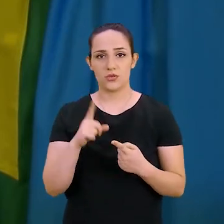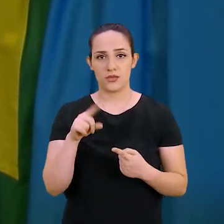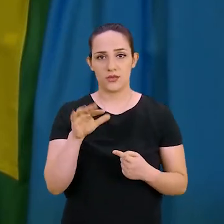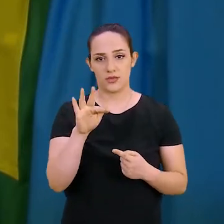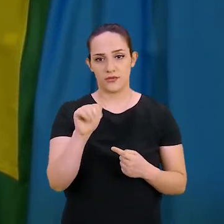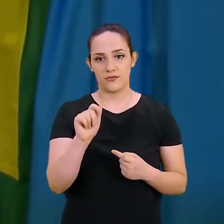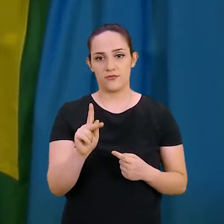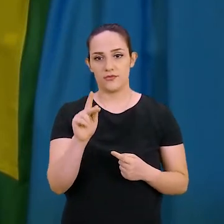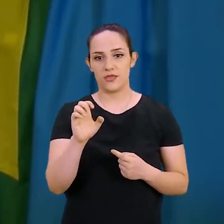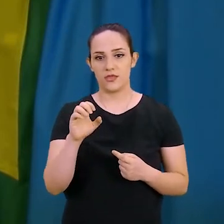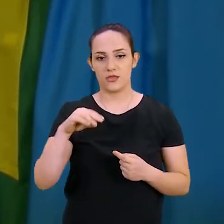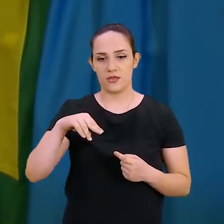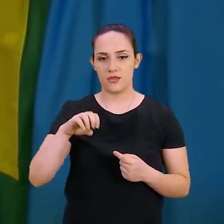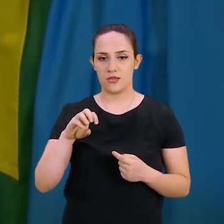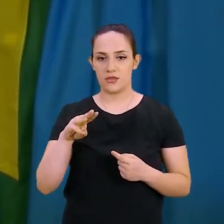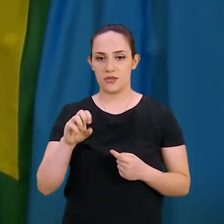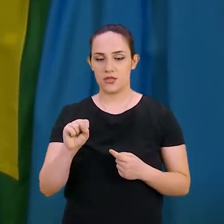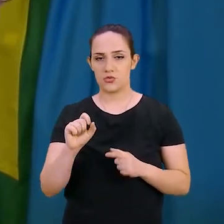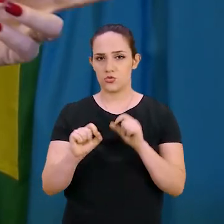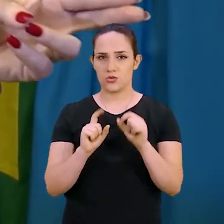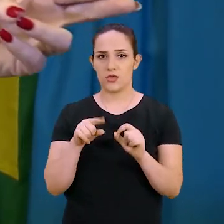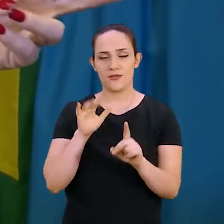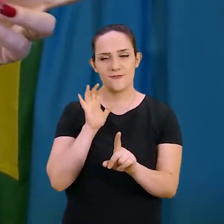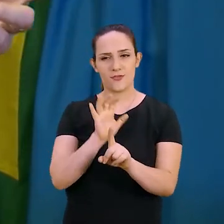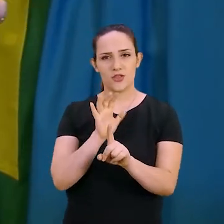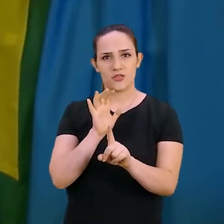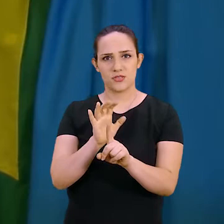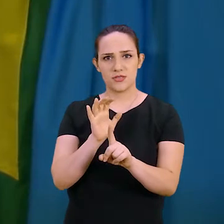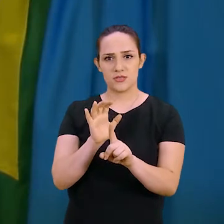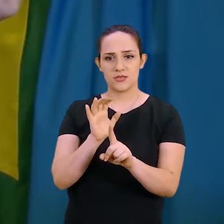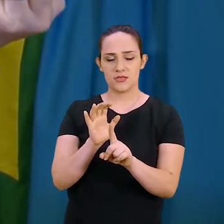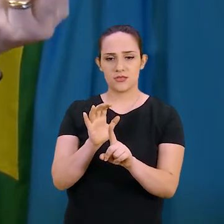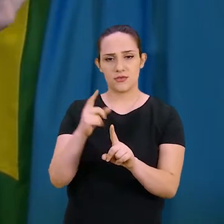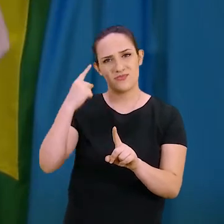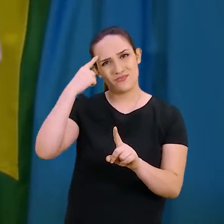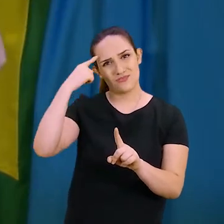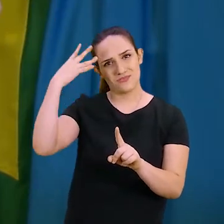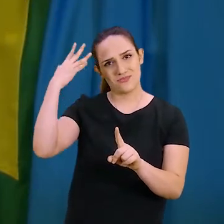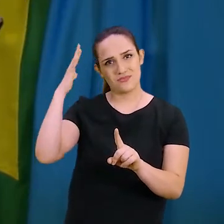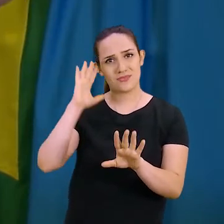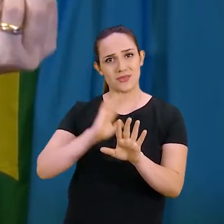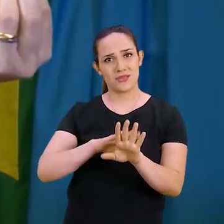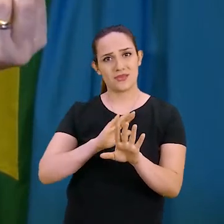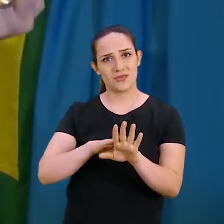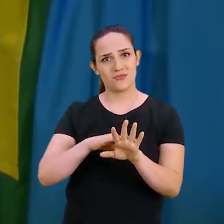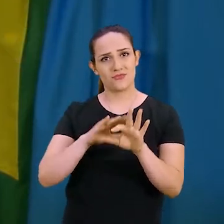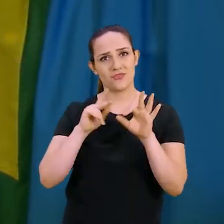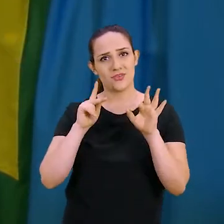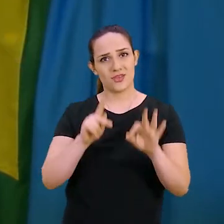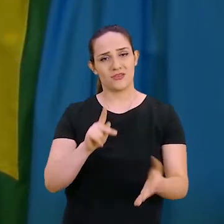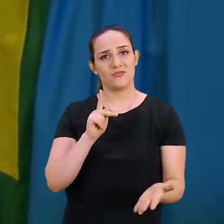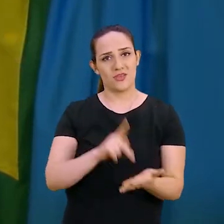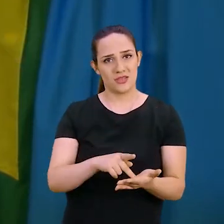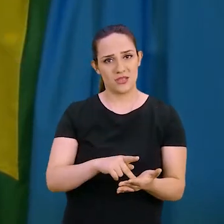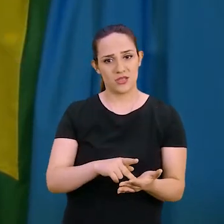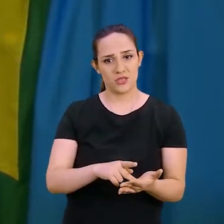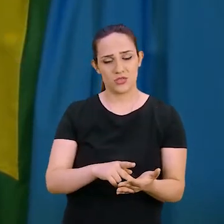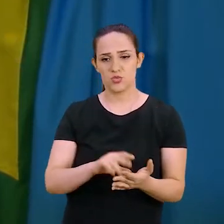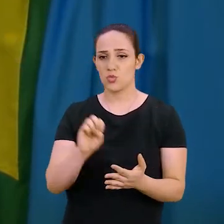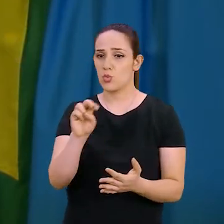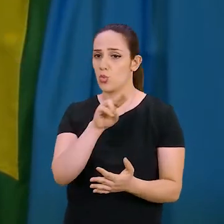news ele tem duas finalidades. Forçar a criação de uma ideia verdadeira, mas